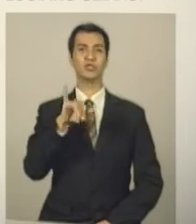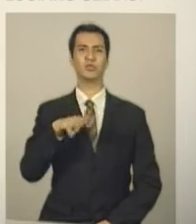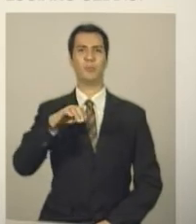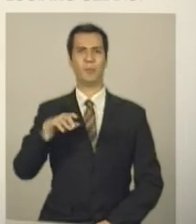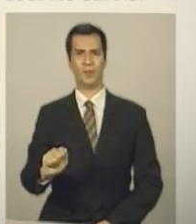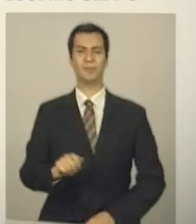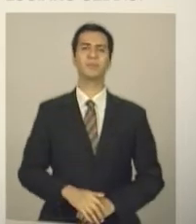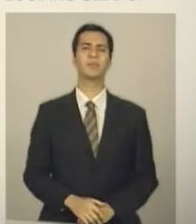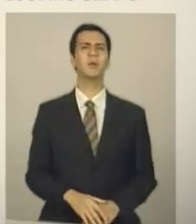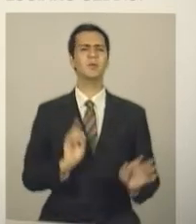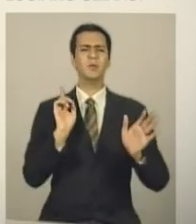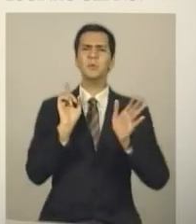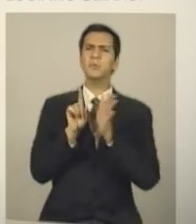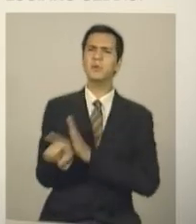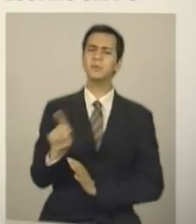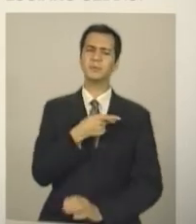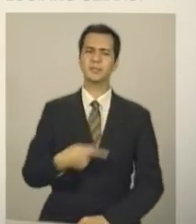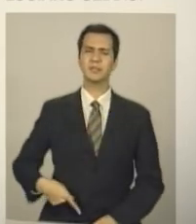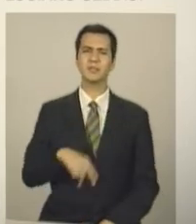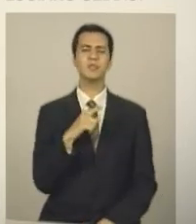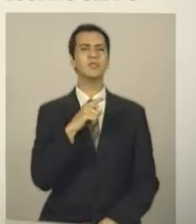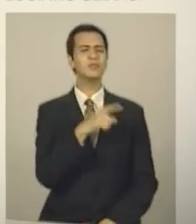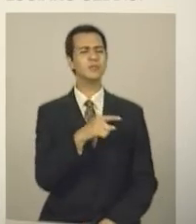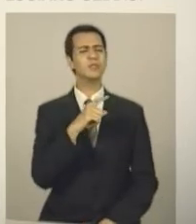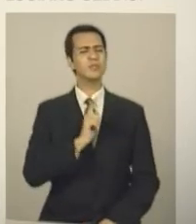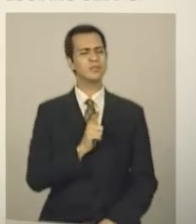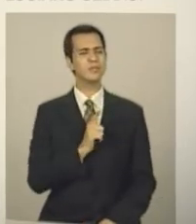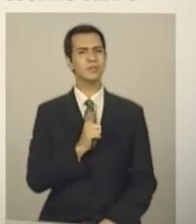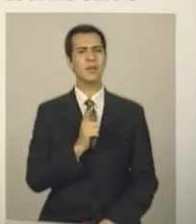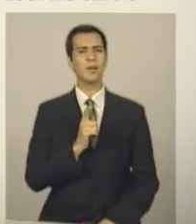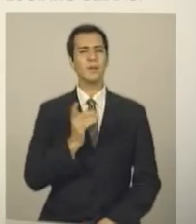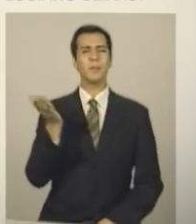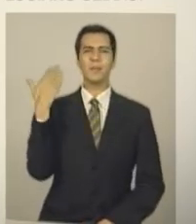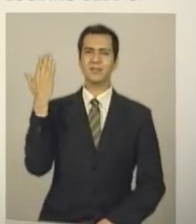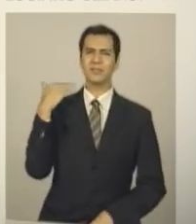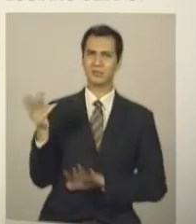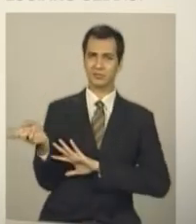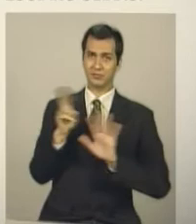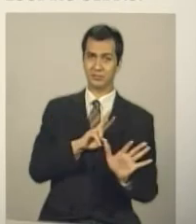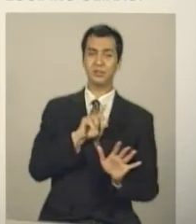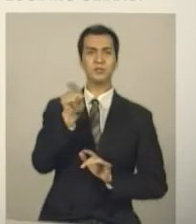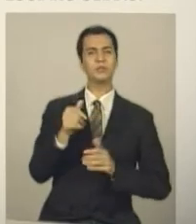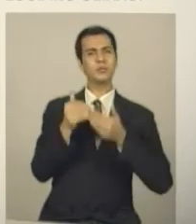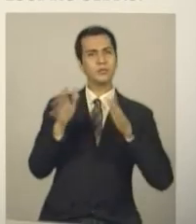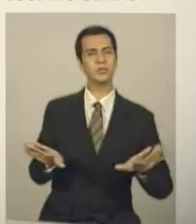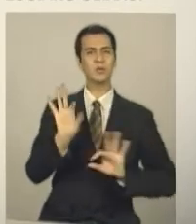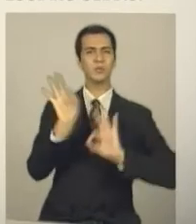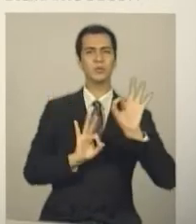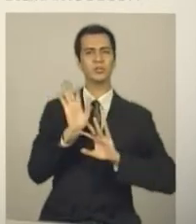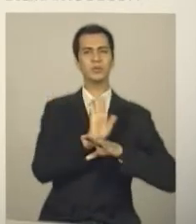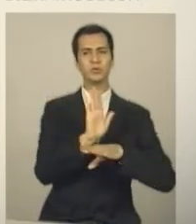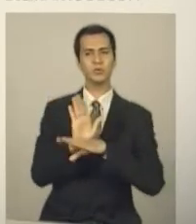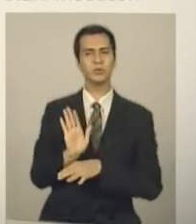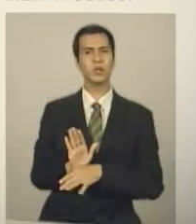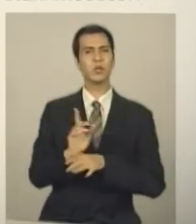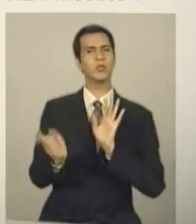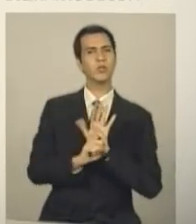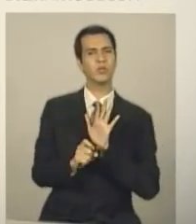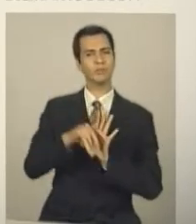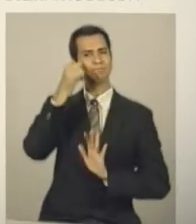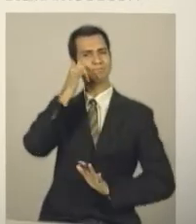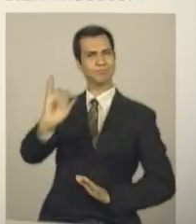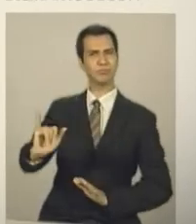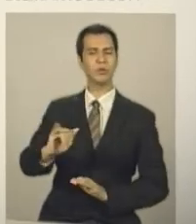presidenta a senhora lançou na semana passada um plano para enfrentar o craque e Outras Drogas conta pra gente como é esse plano nós vamos